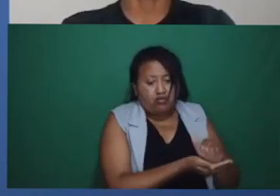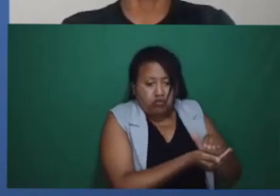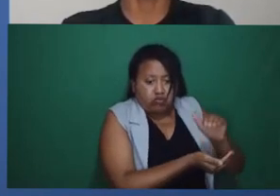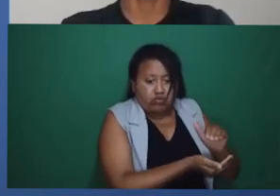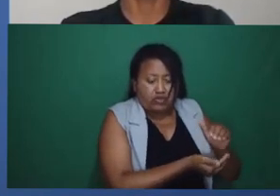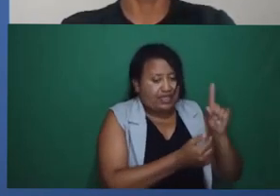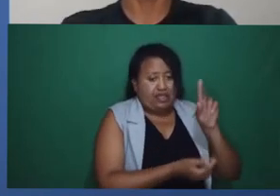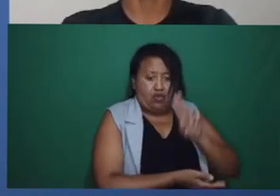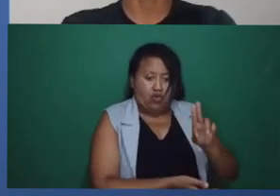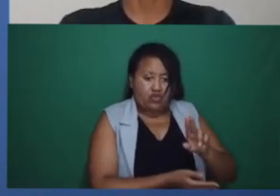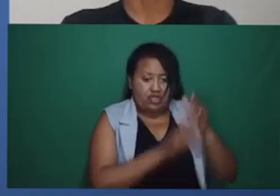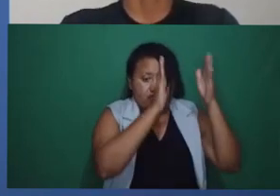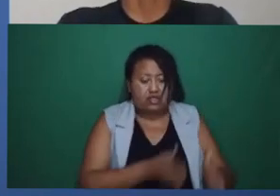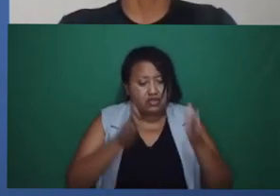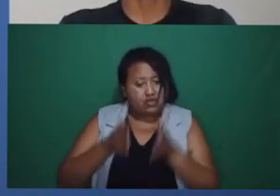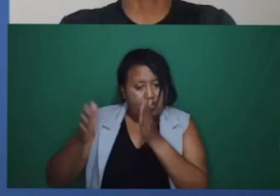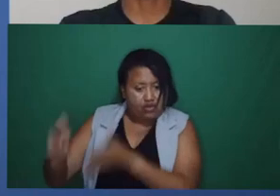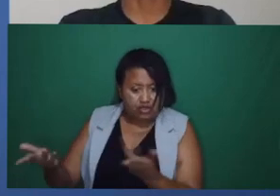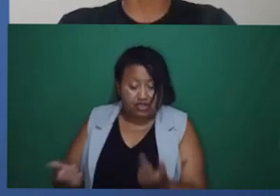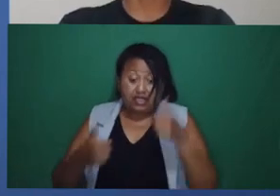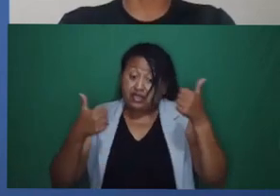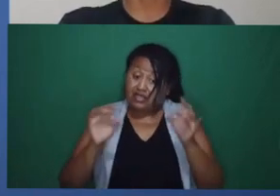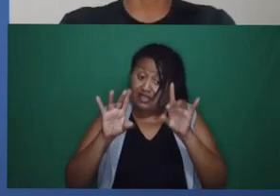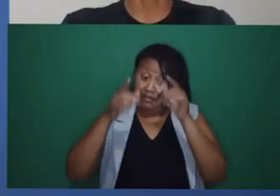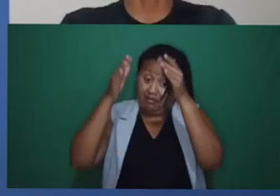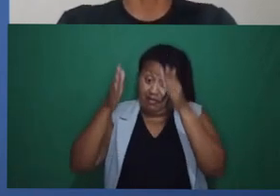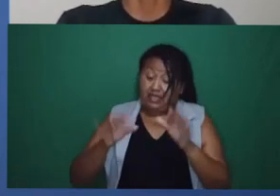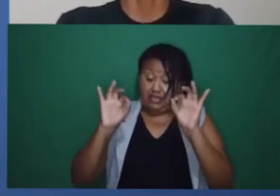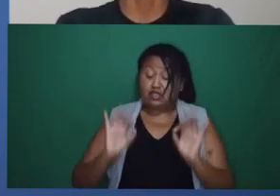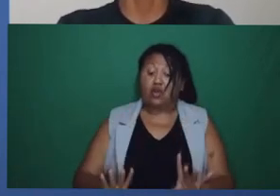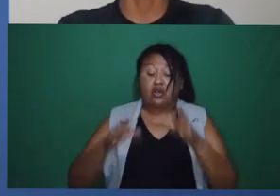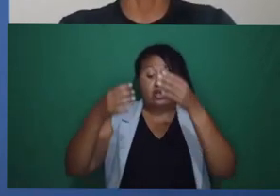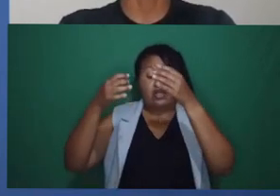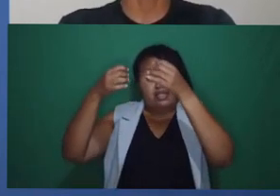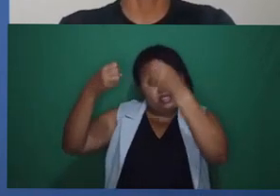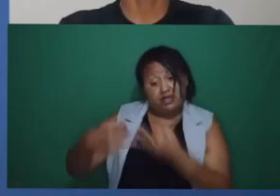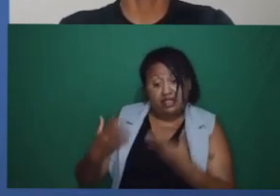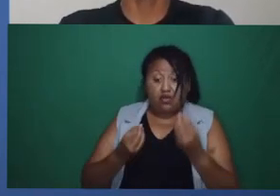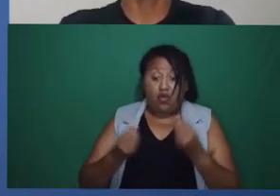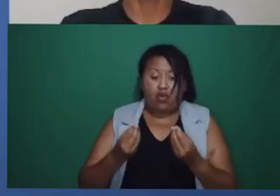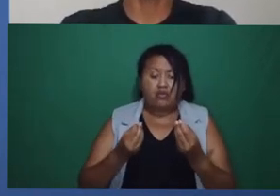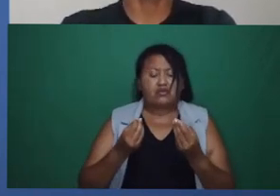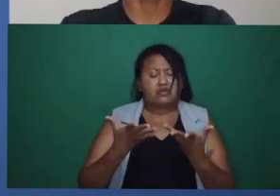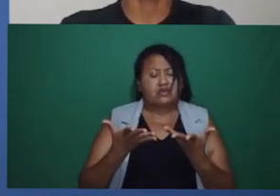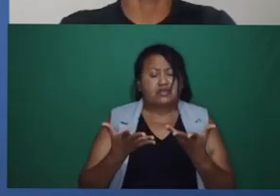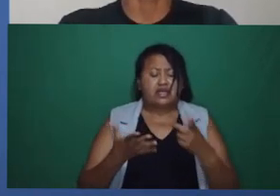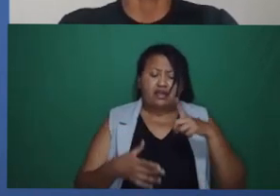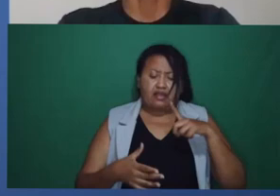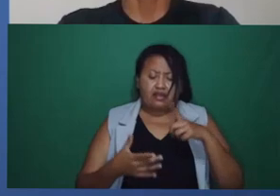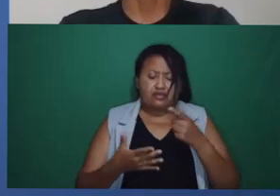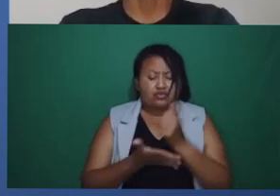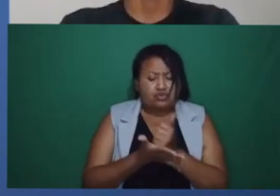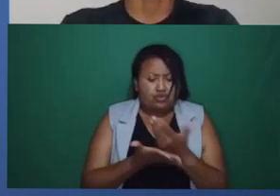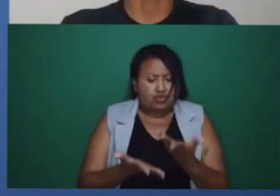nas colunas então essa parte aí é só explicando né como funciona o jogo de paciência